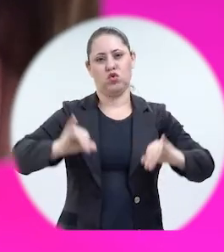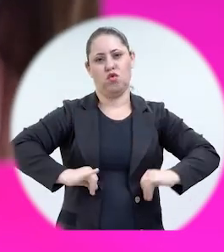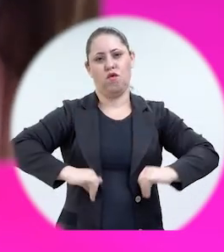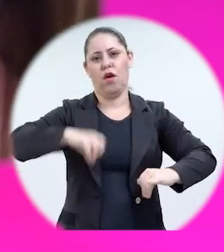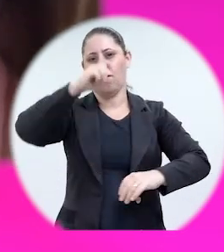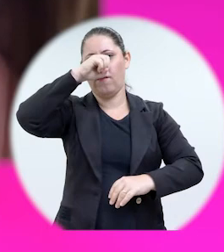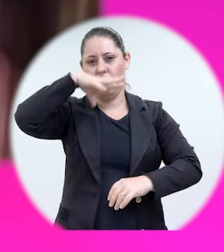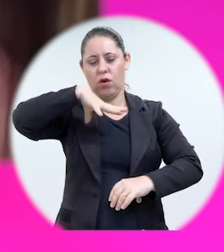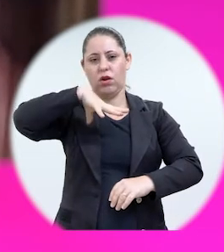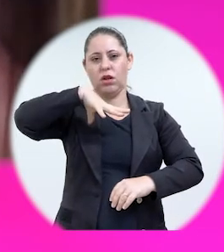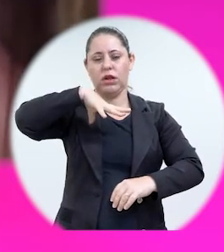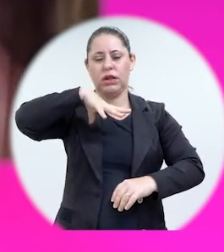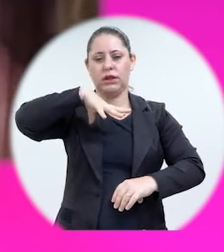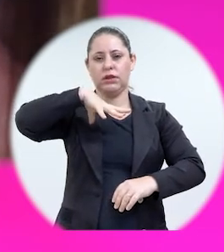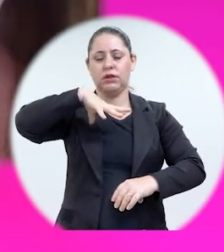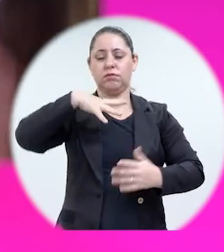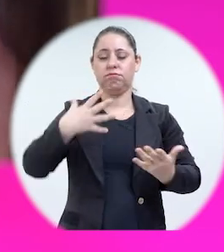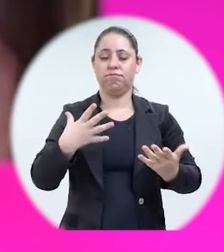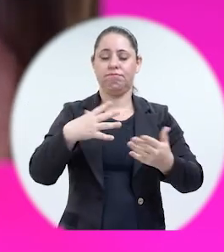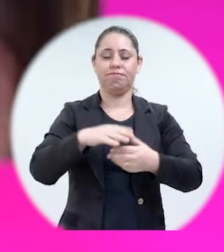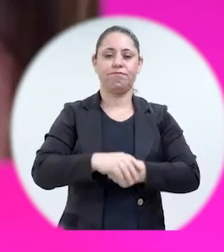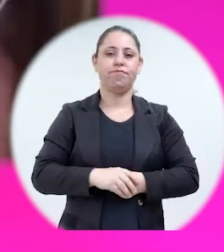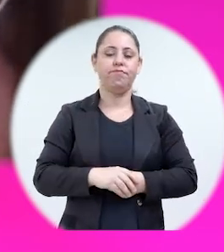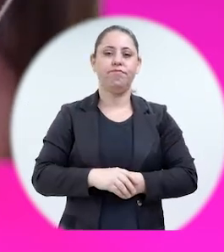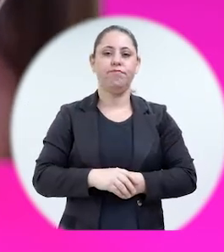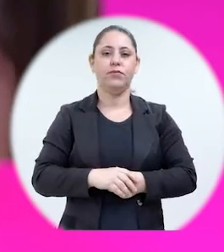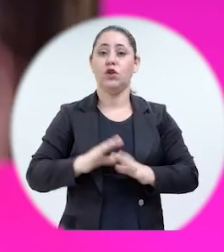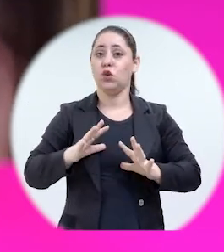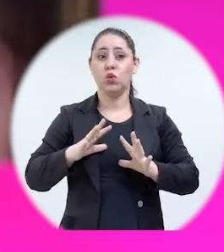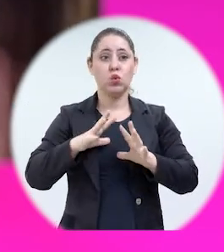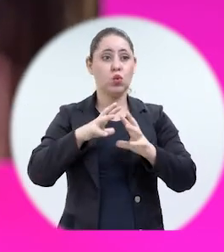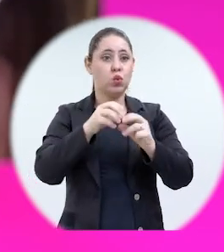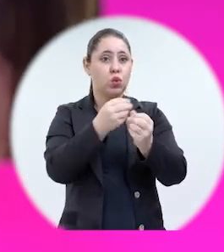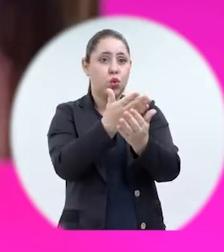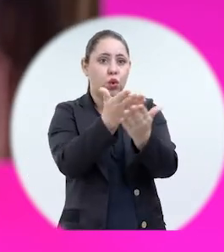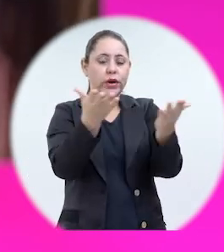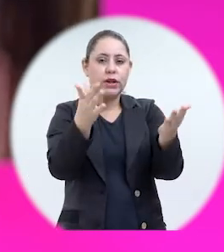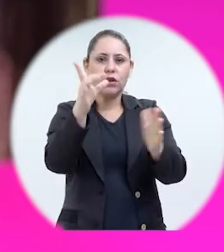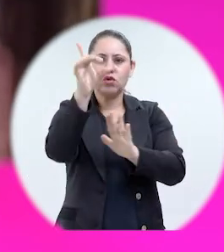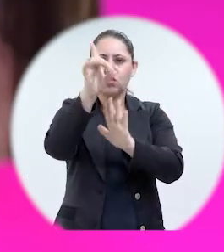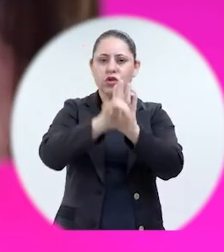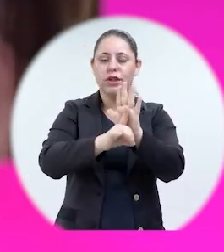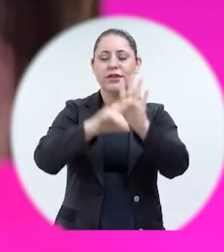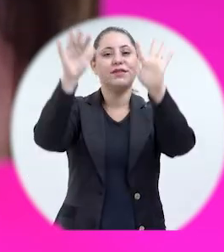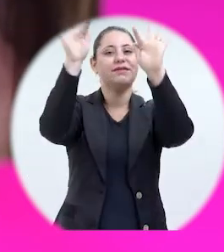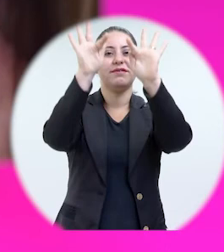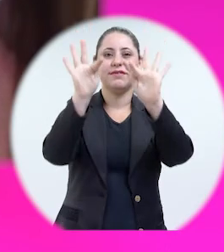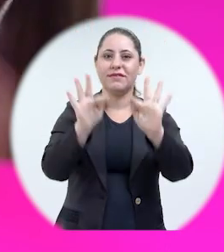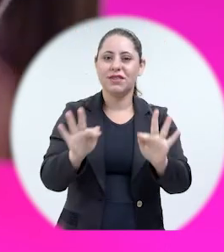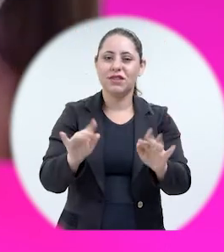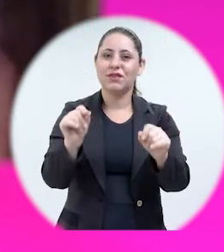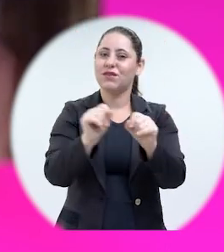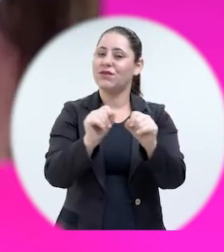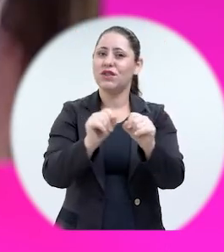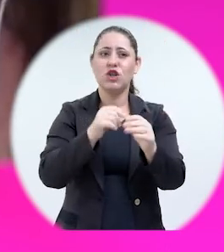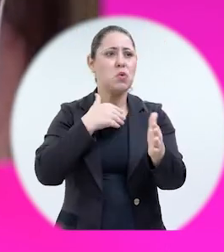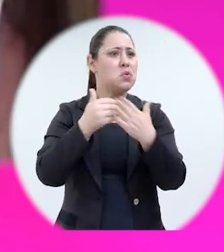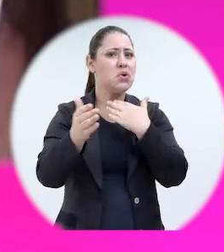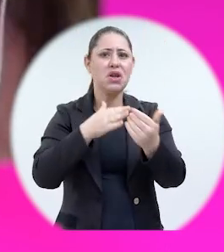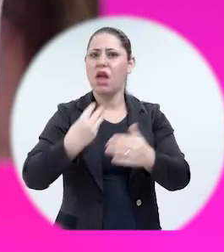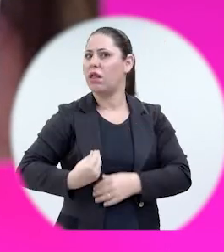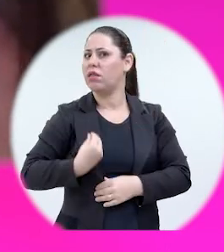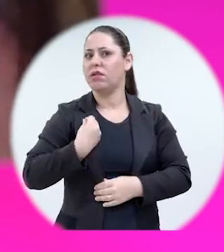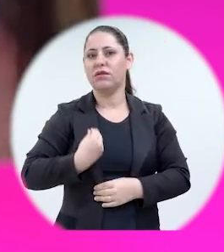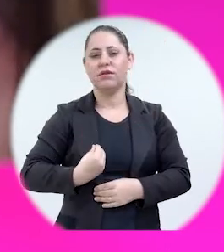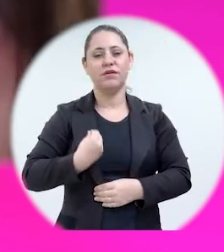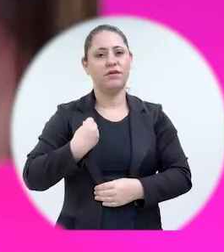passar por essa violência, passar pelo ciclo da violência. Todas têm o direito de ser feliz e de fazer o